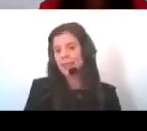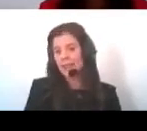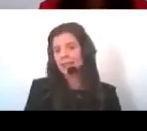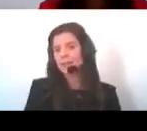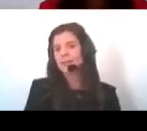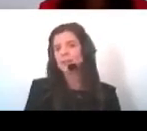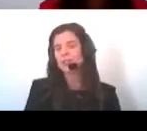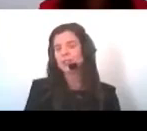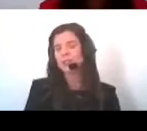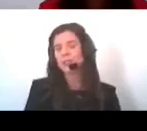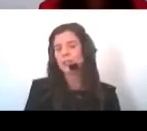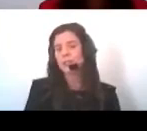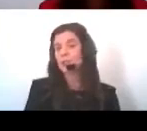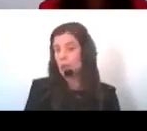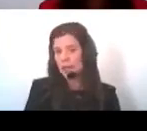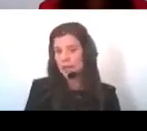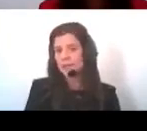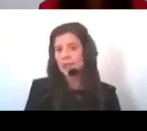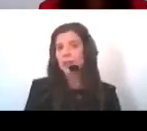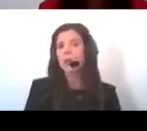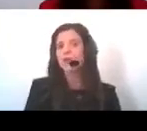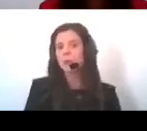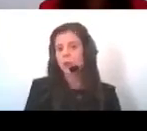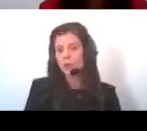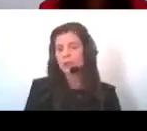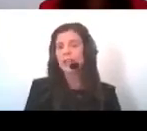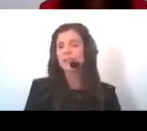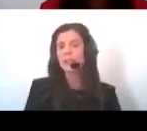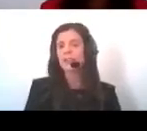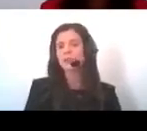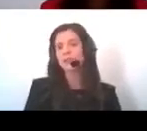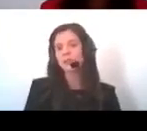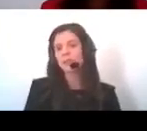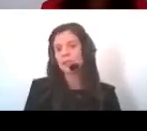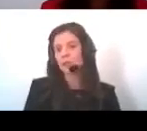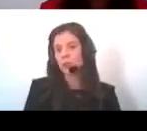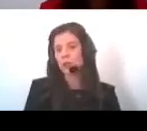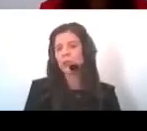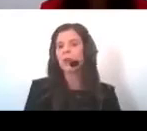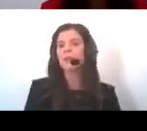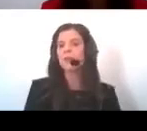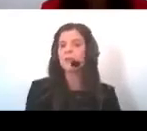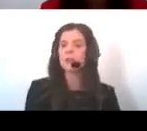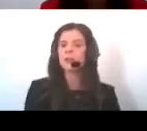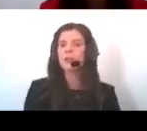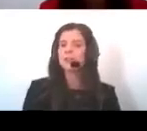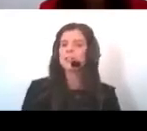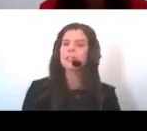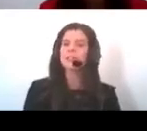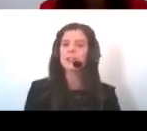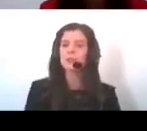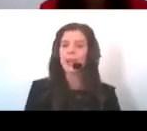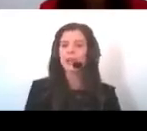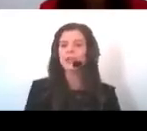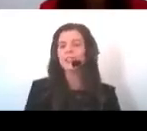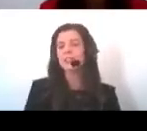em unidades escolares, como os móveis, tá? Eles têm a viatura de unidade odontológica móvel que vão visitando